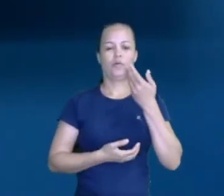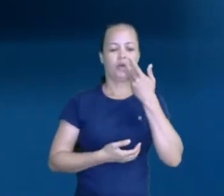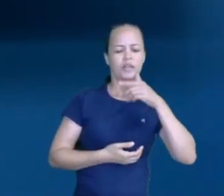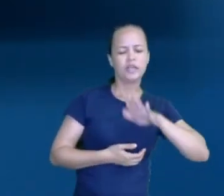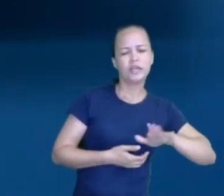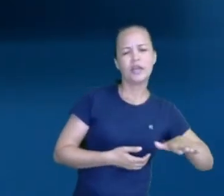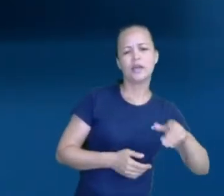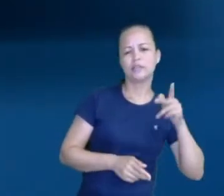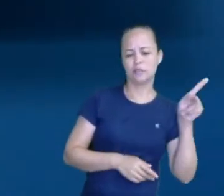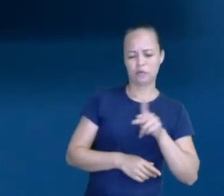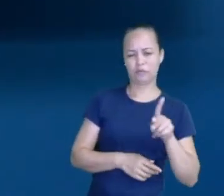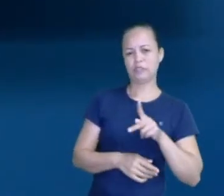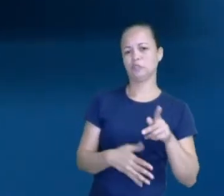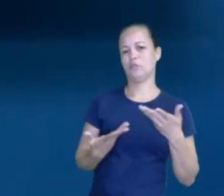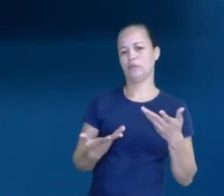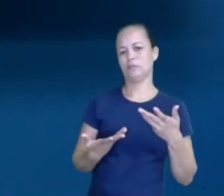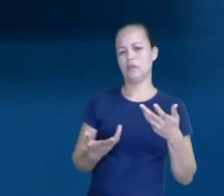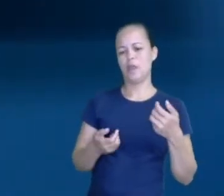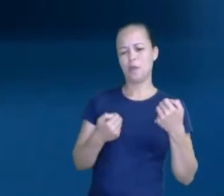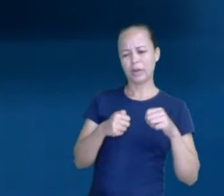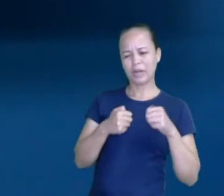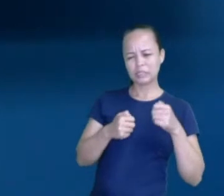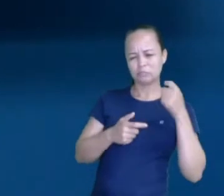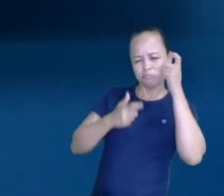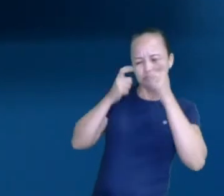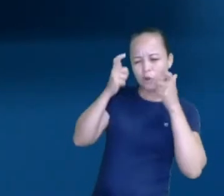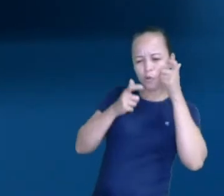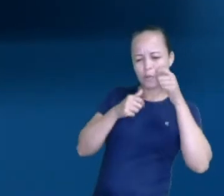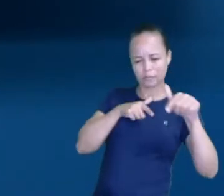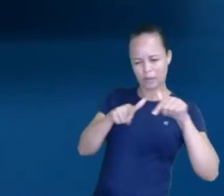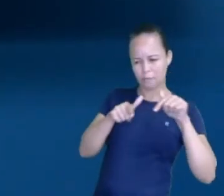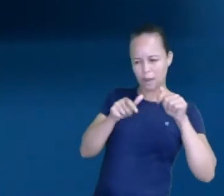me preocupar em ir trabalhar, acordar cedo?